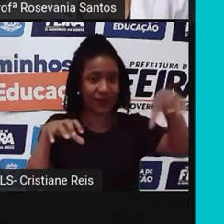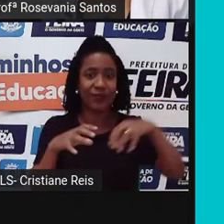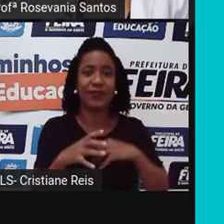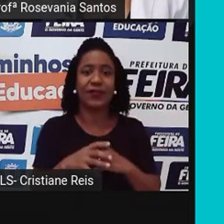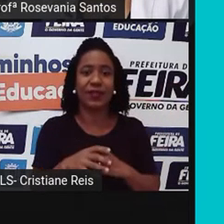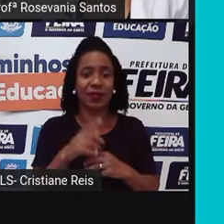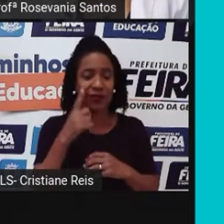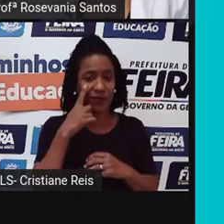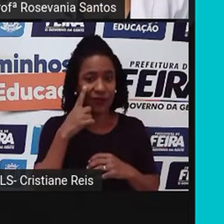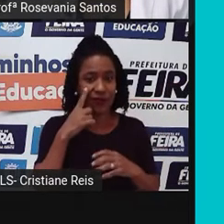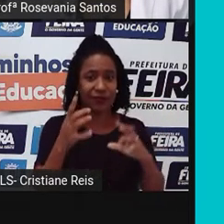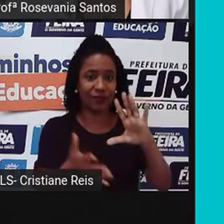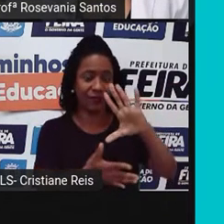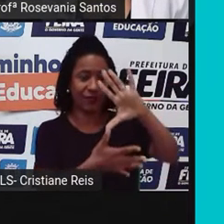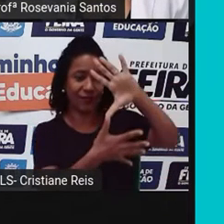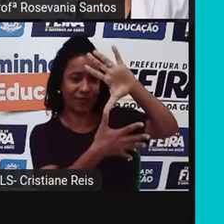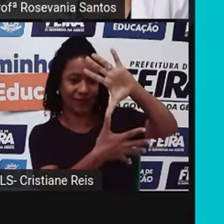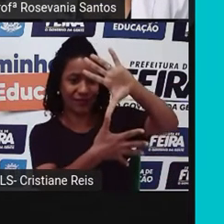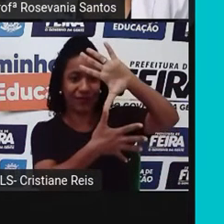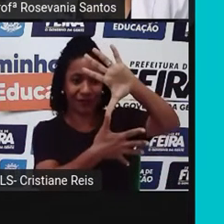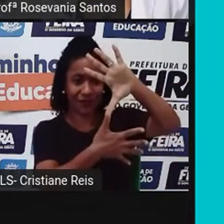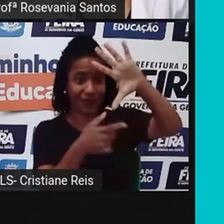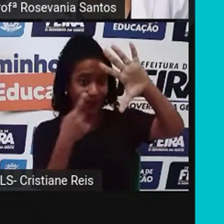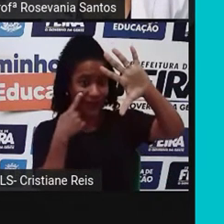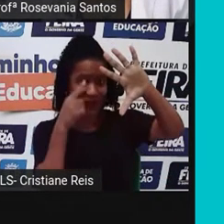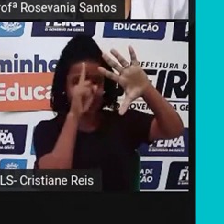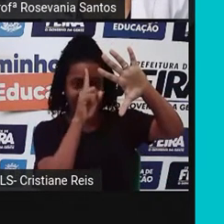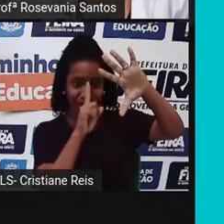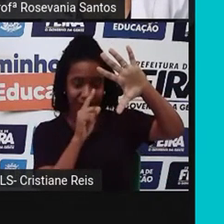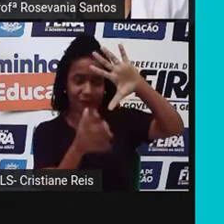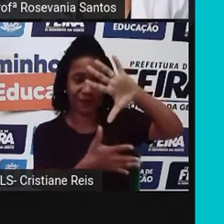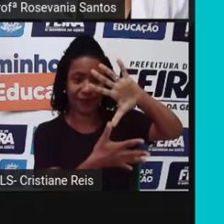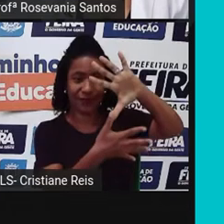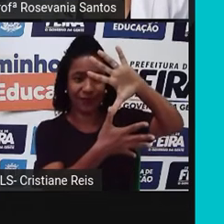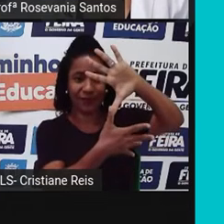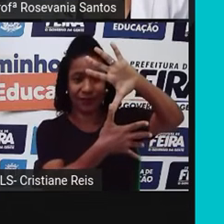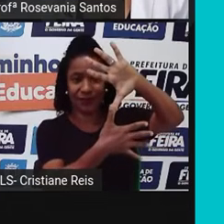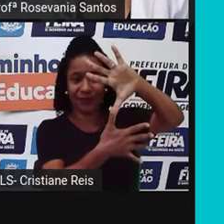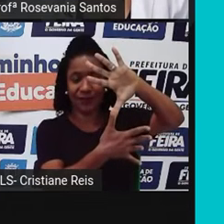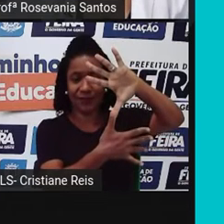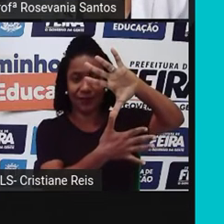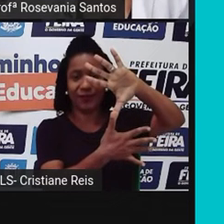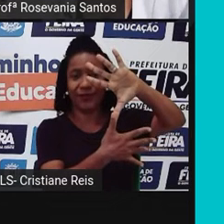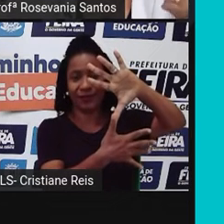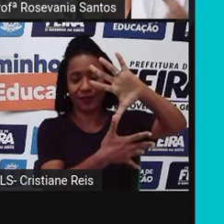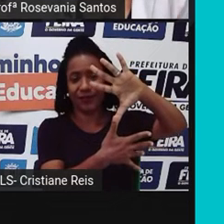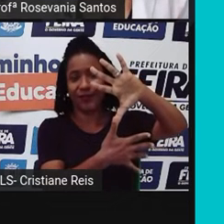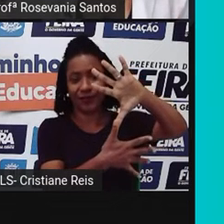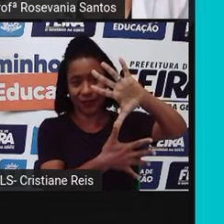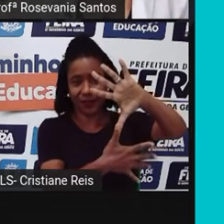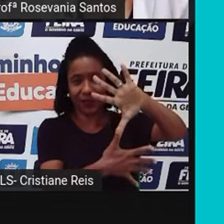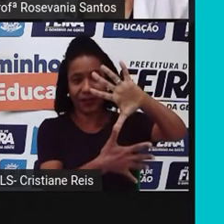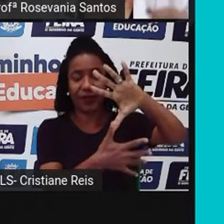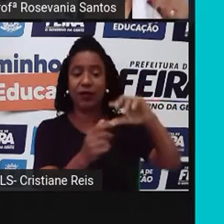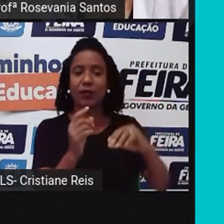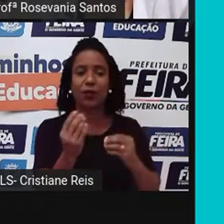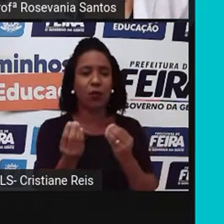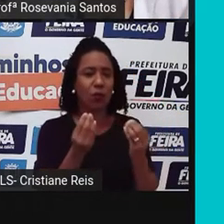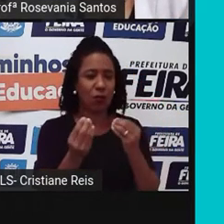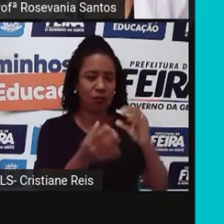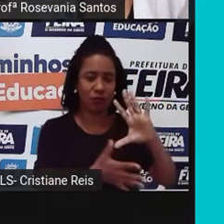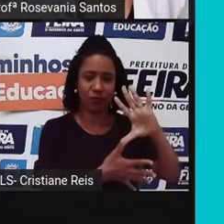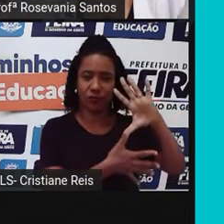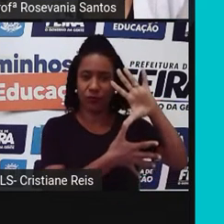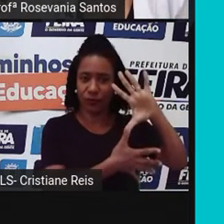esse todo aqui, né? Esse amarelinho. O continente americano. Ó, tem a divisão que eu já falei, tem o continente americano. Então, segundo essa divisão, nós temos